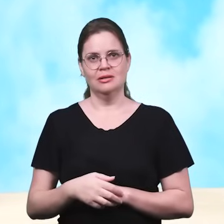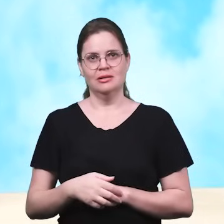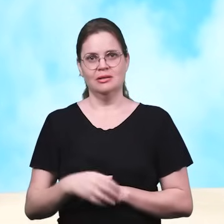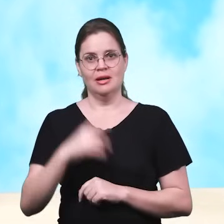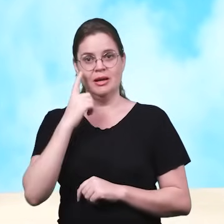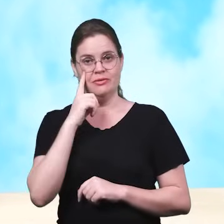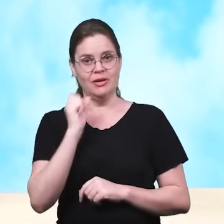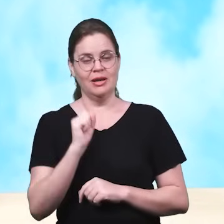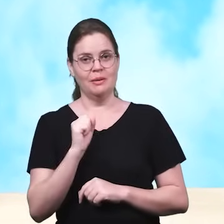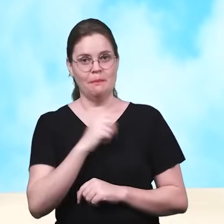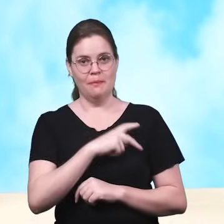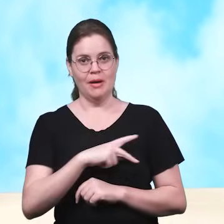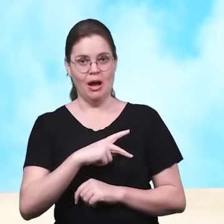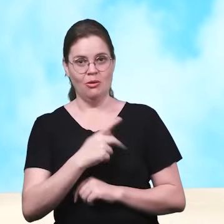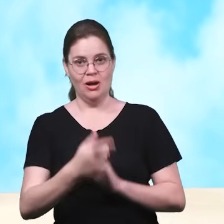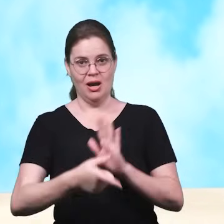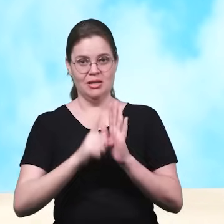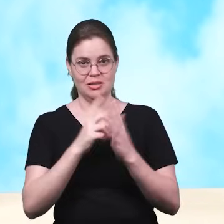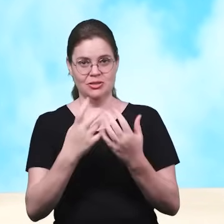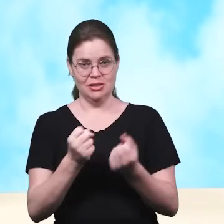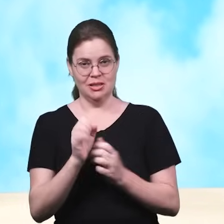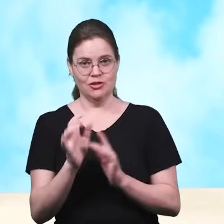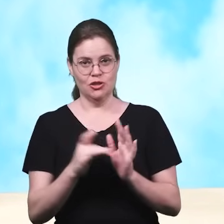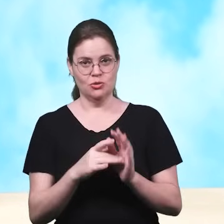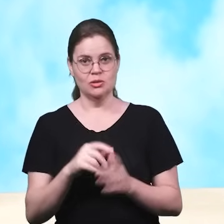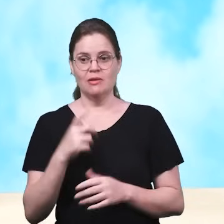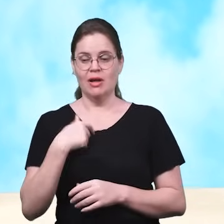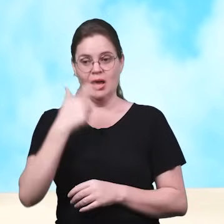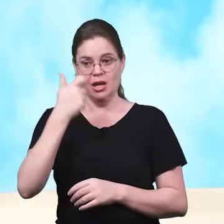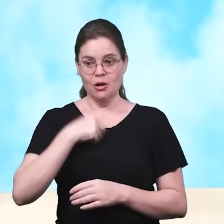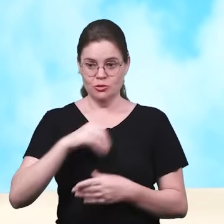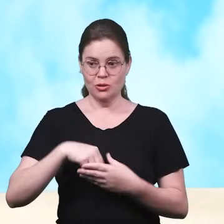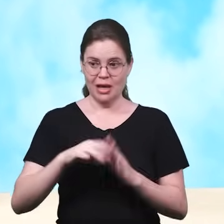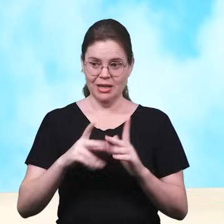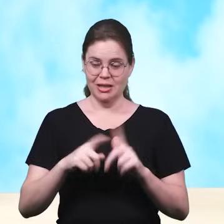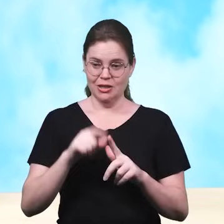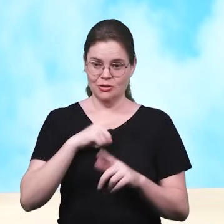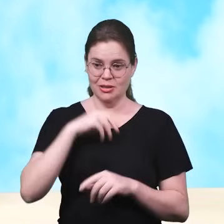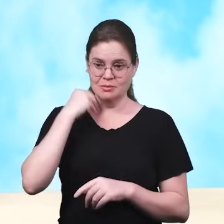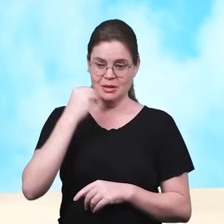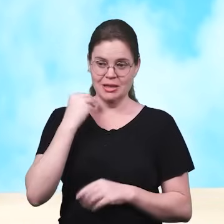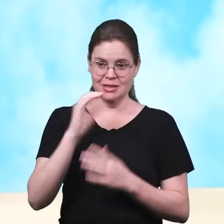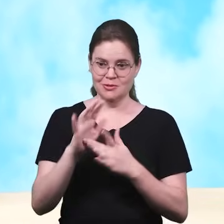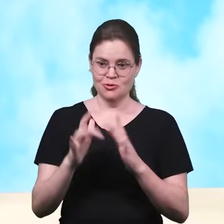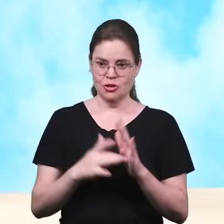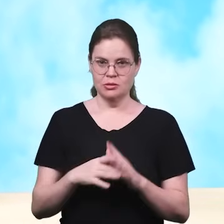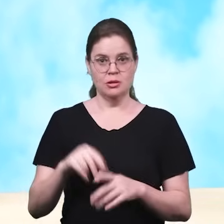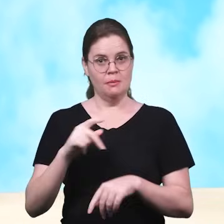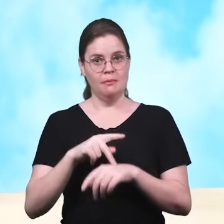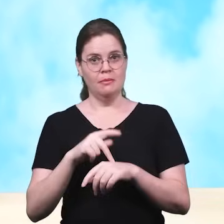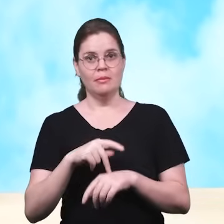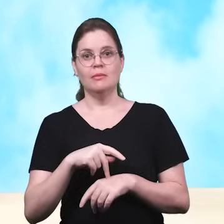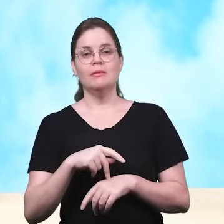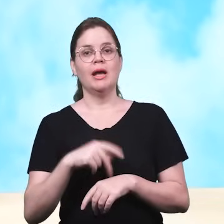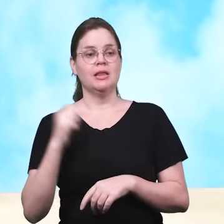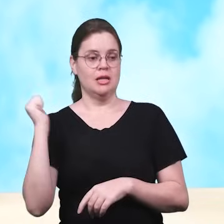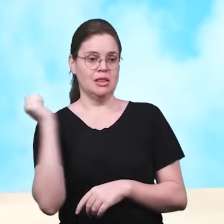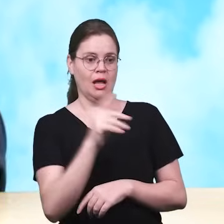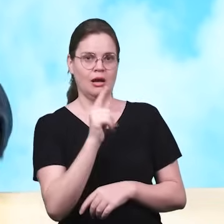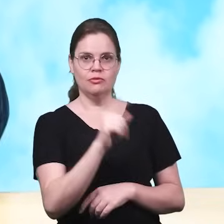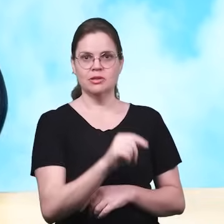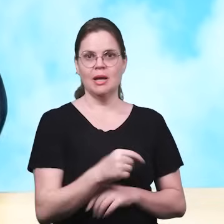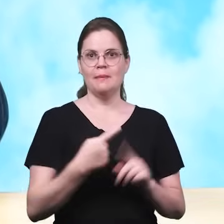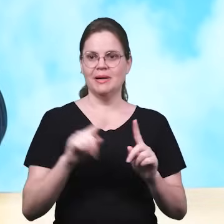Mas depois que ele experimentou o maná, ele ia te amar para sempre. Amém. Você não deixou de falar do